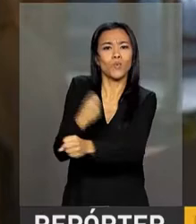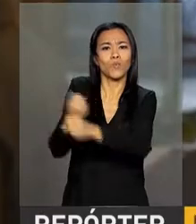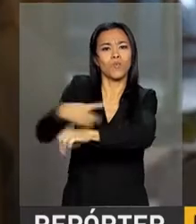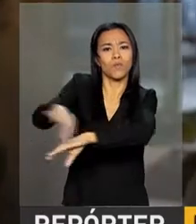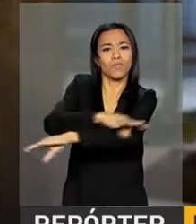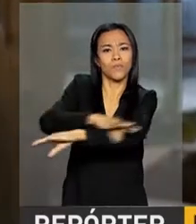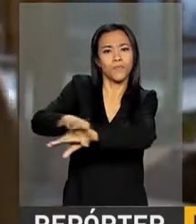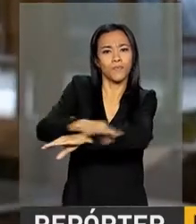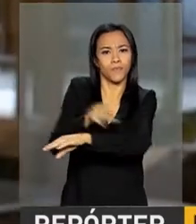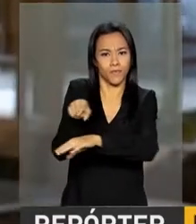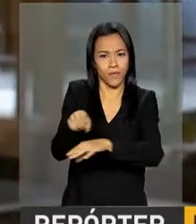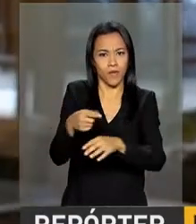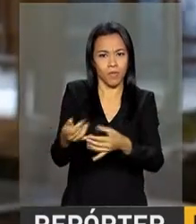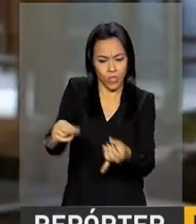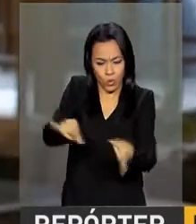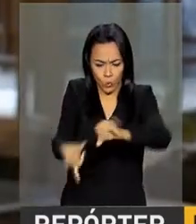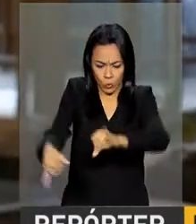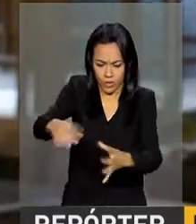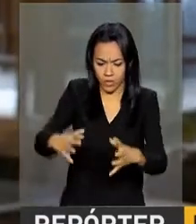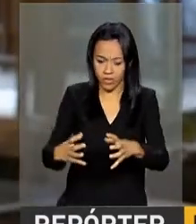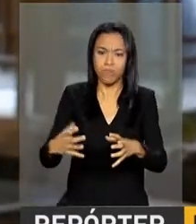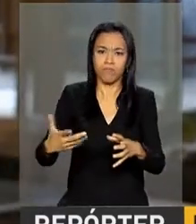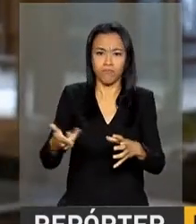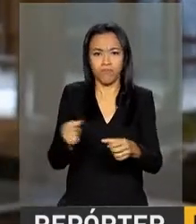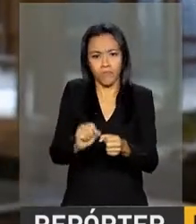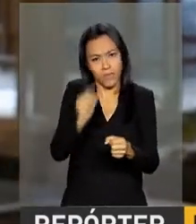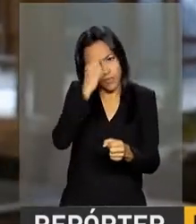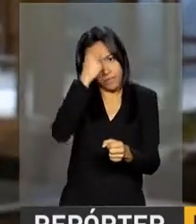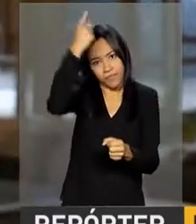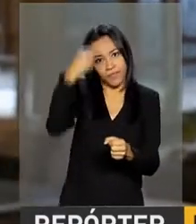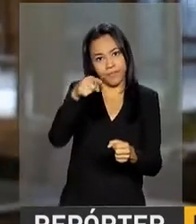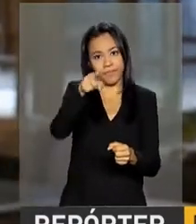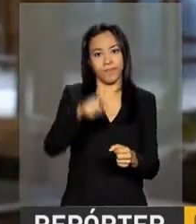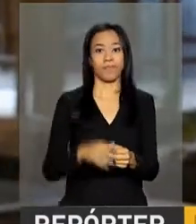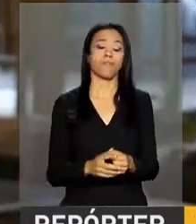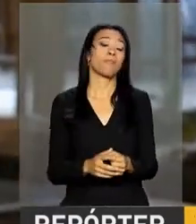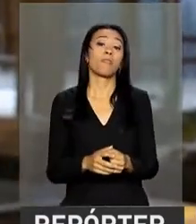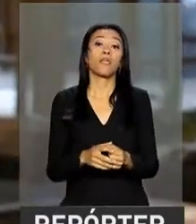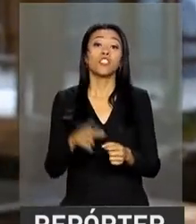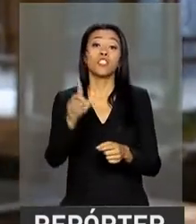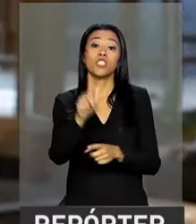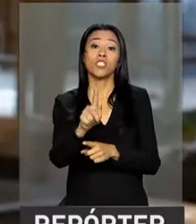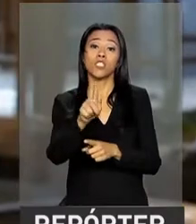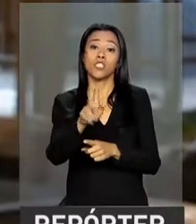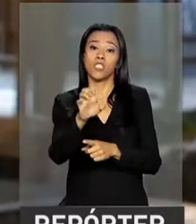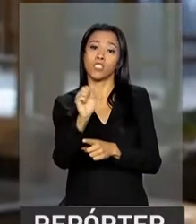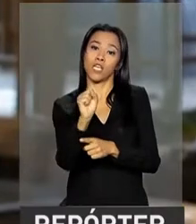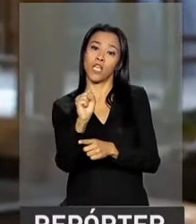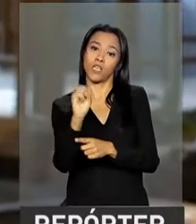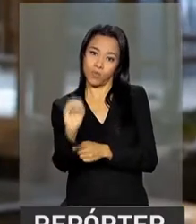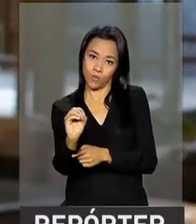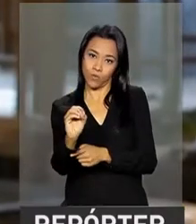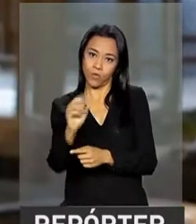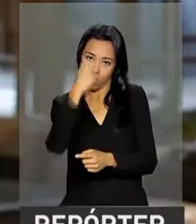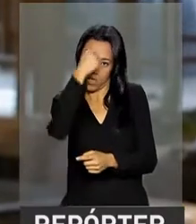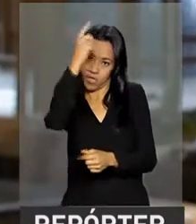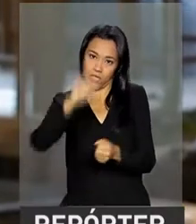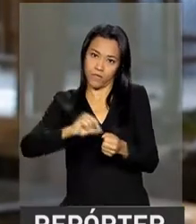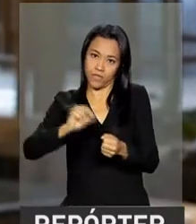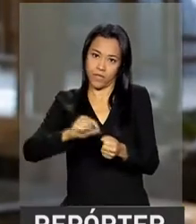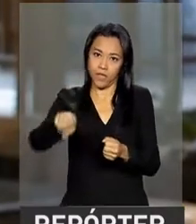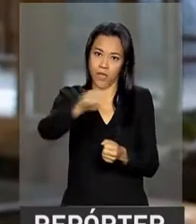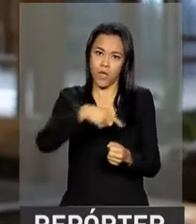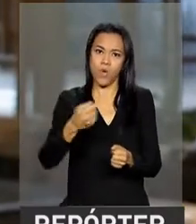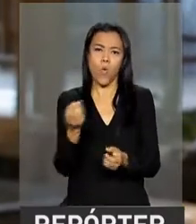num jipe né construção tecnologia e inovação que é uma alvenaria estrutural de gesso e nós propomos uma construção modular